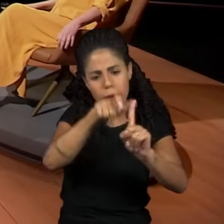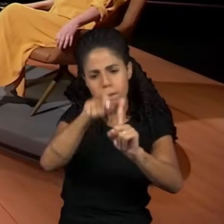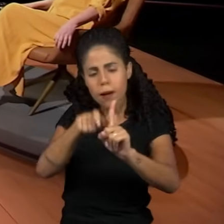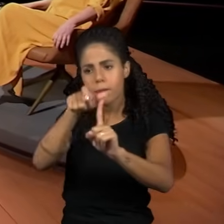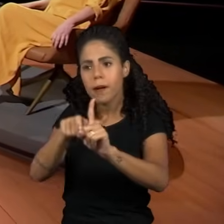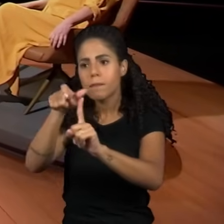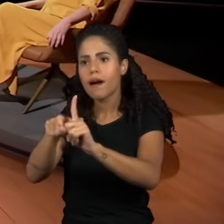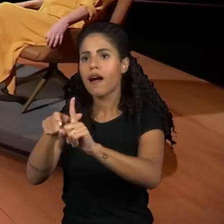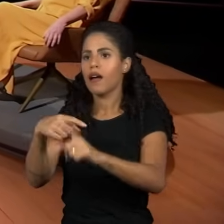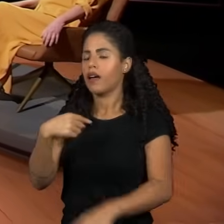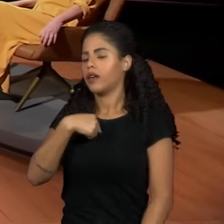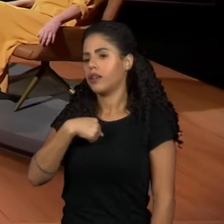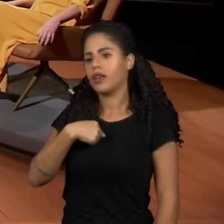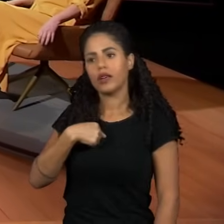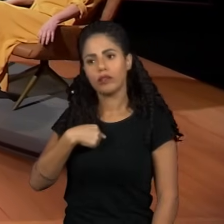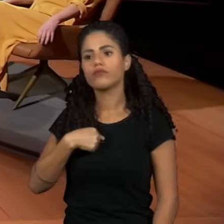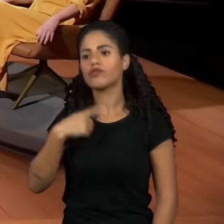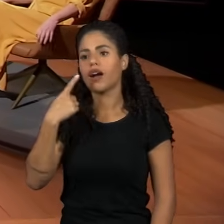enfim,